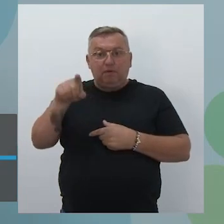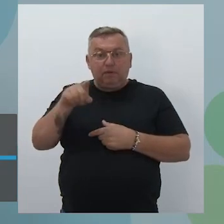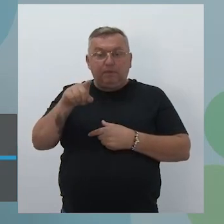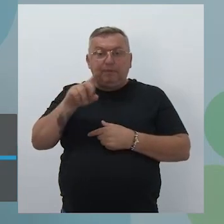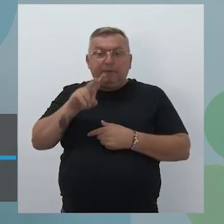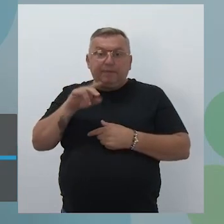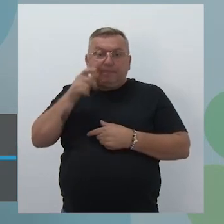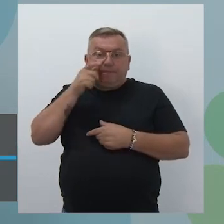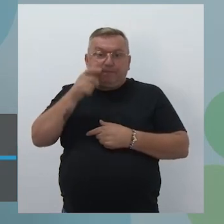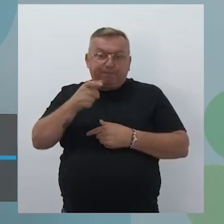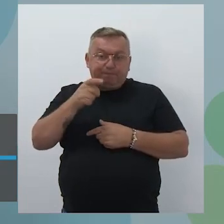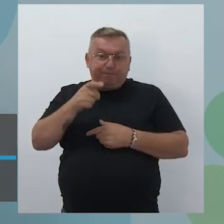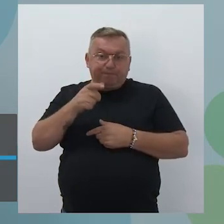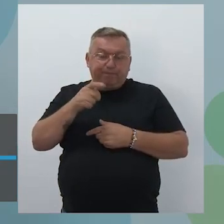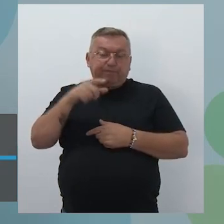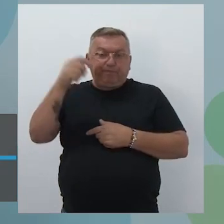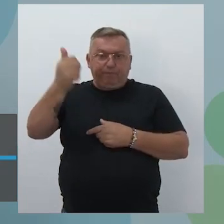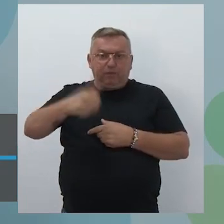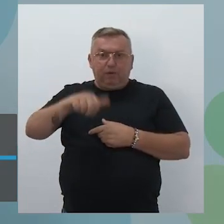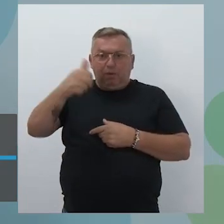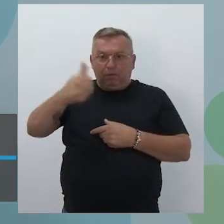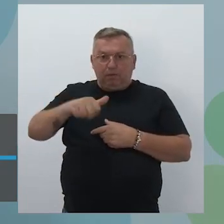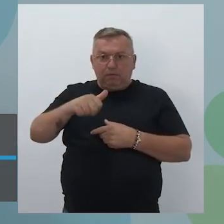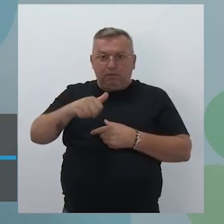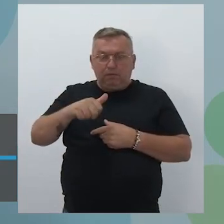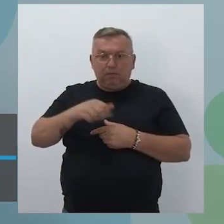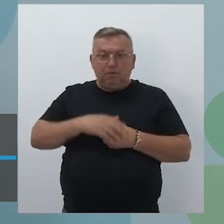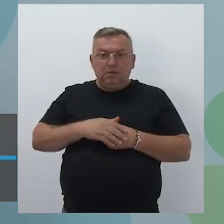vão enxergar isso ao analisar o currículo. As